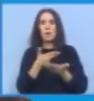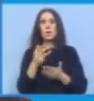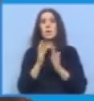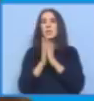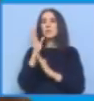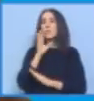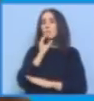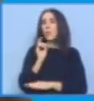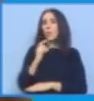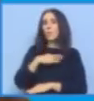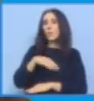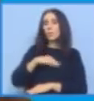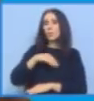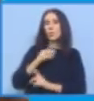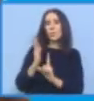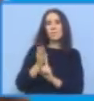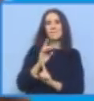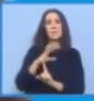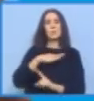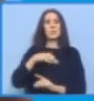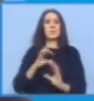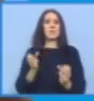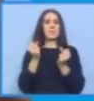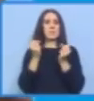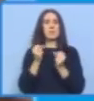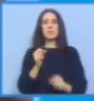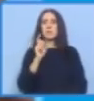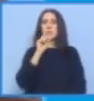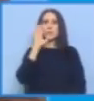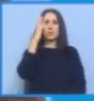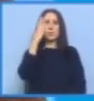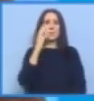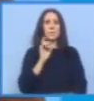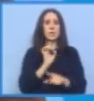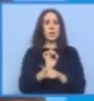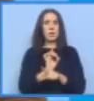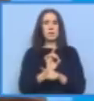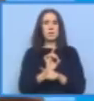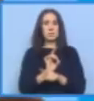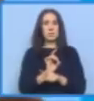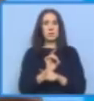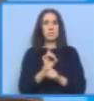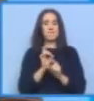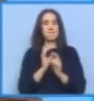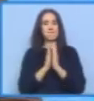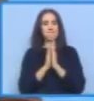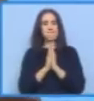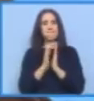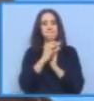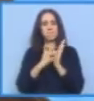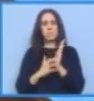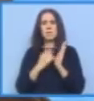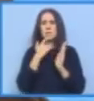Filho ao mundo para condenar o mundo, mas para salvar o mundo. E isso é tão importante. E então, do ponto de vista da pastoral da Igreja e